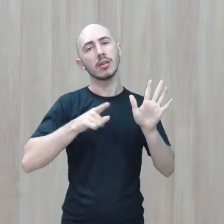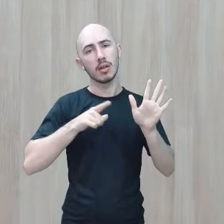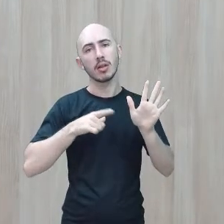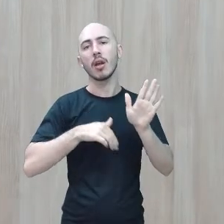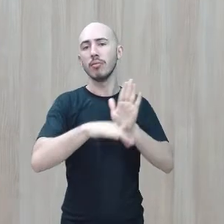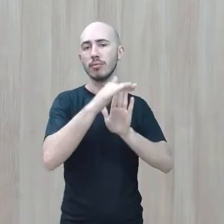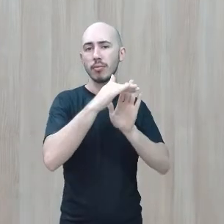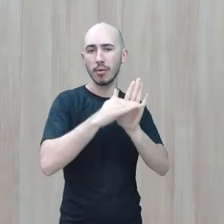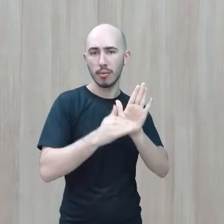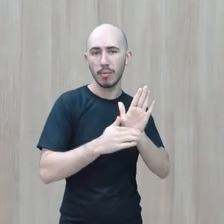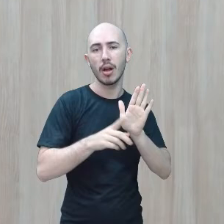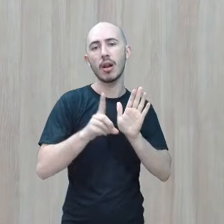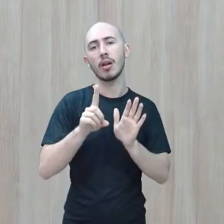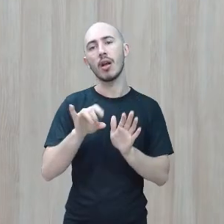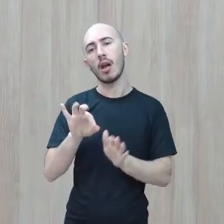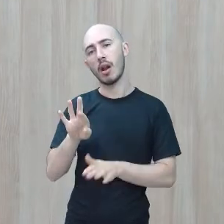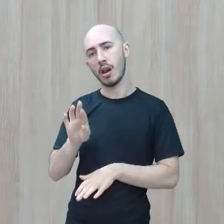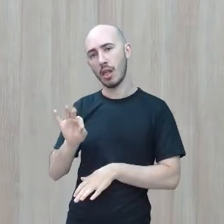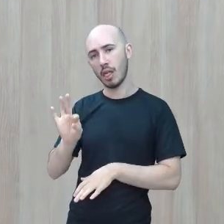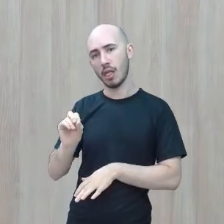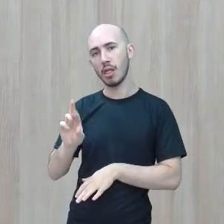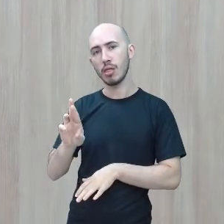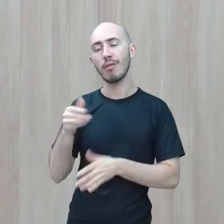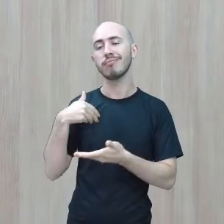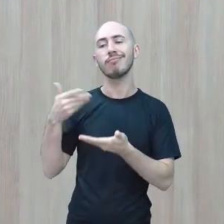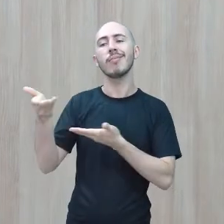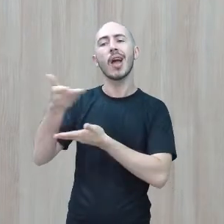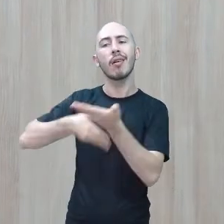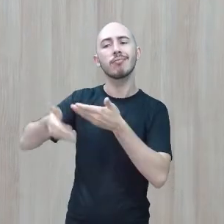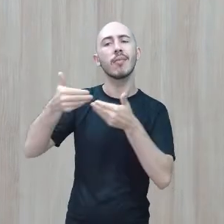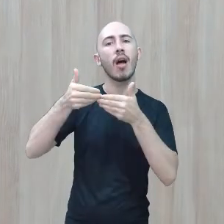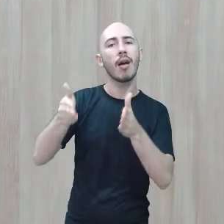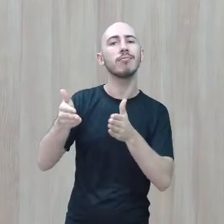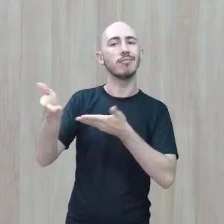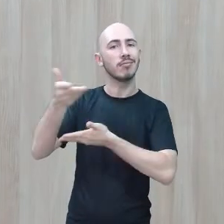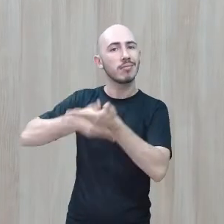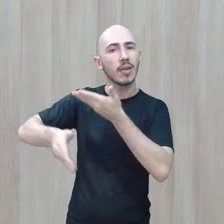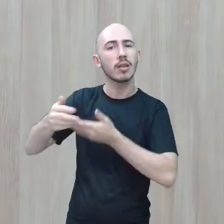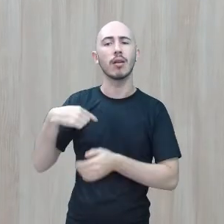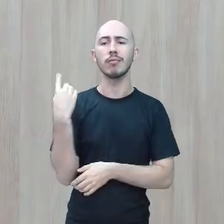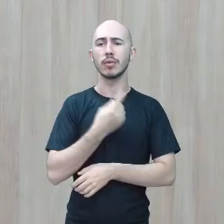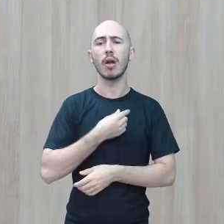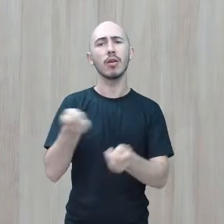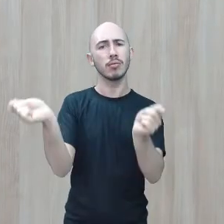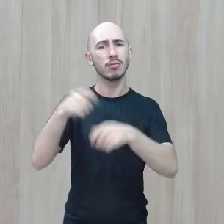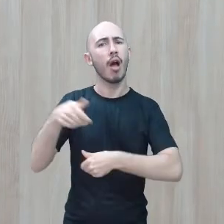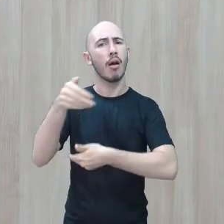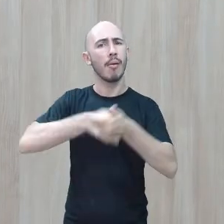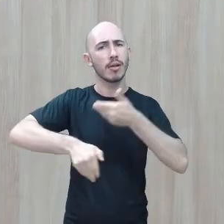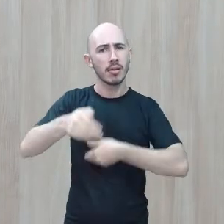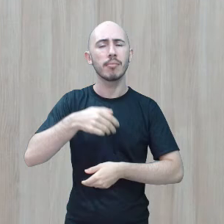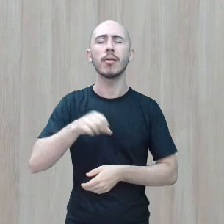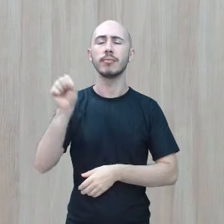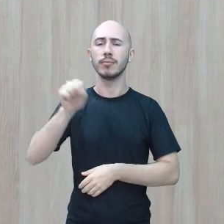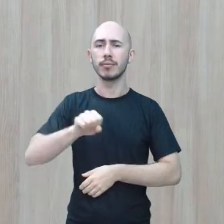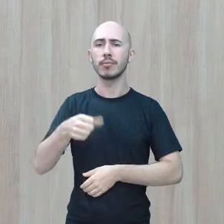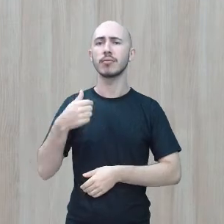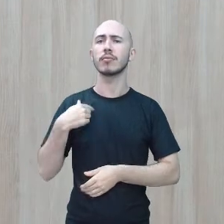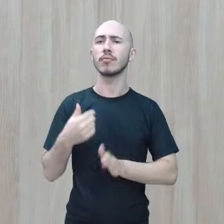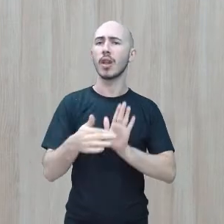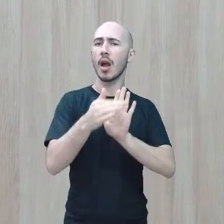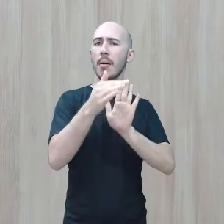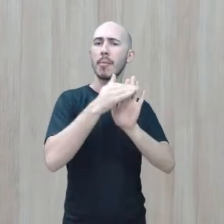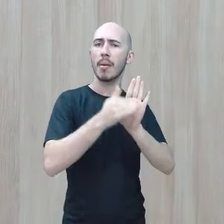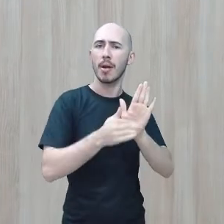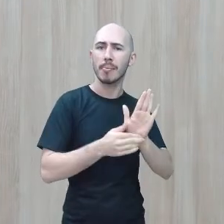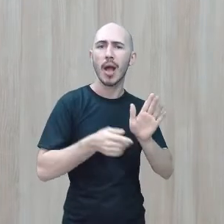plano diretor, que dá abertura para esse diálogo, né, que a gente pode participar e colocar os nossos desejos,